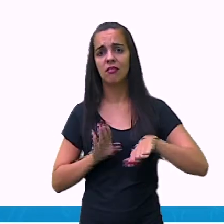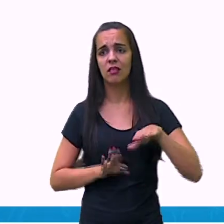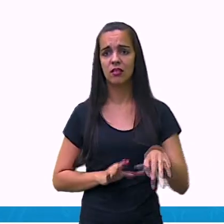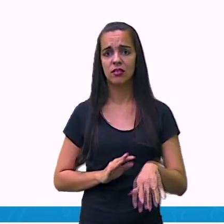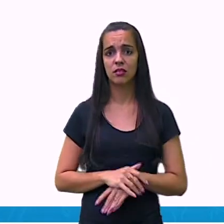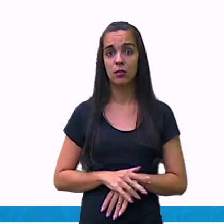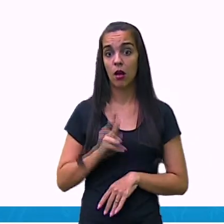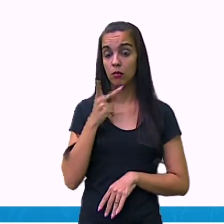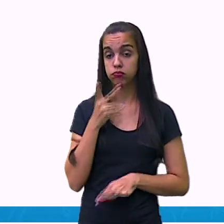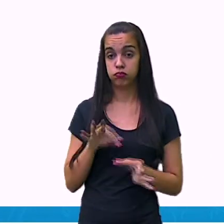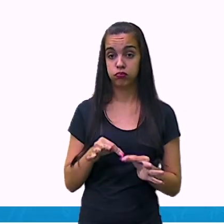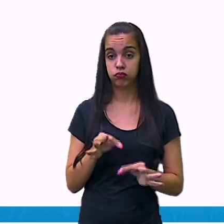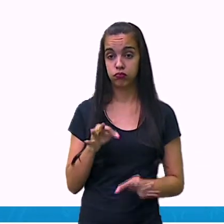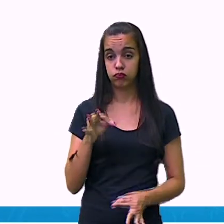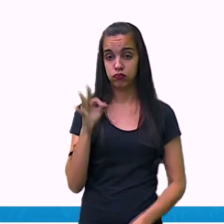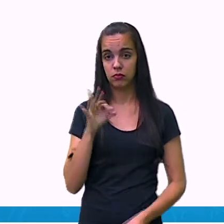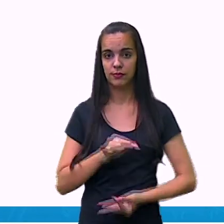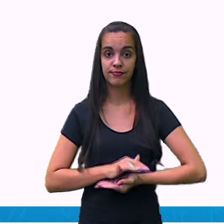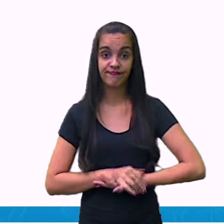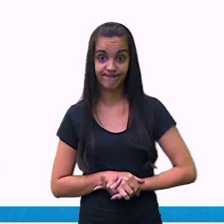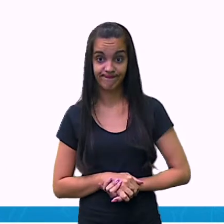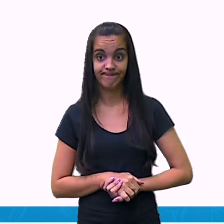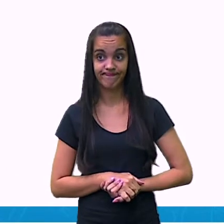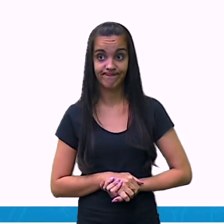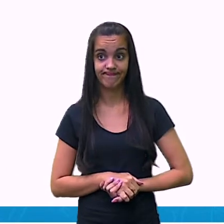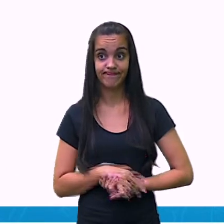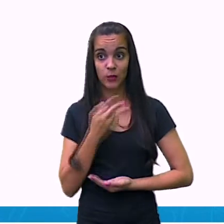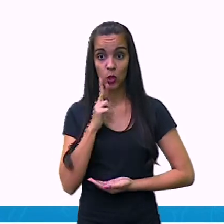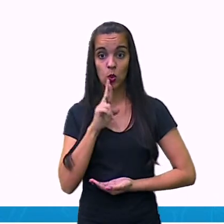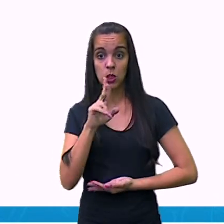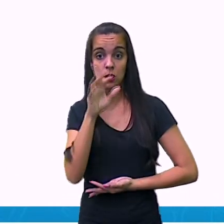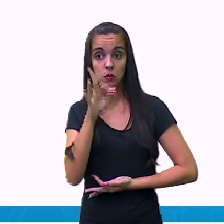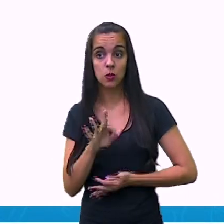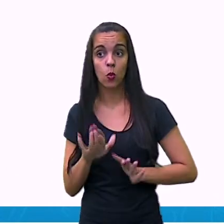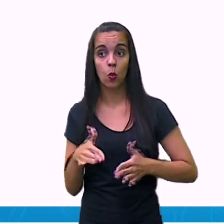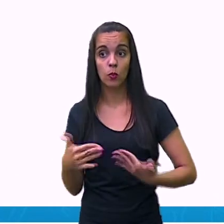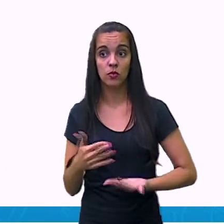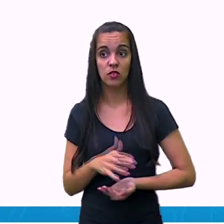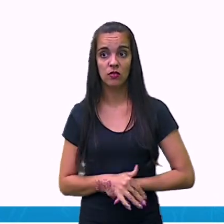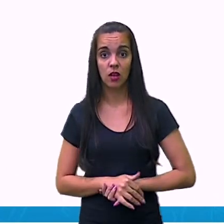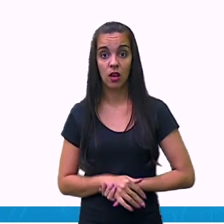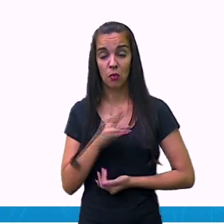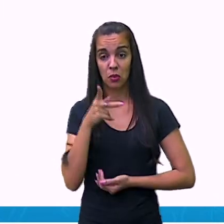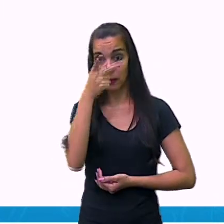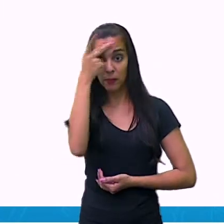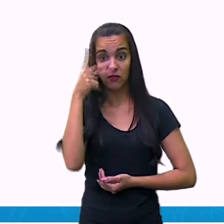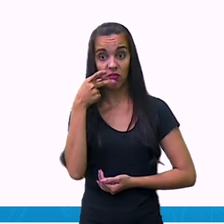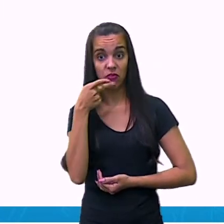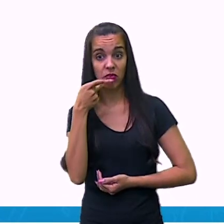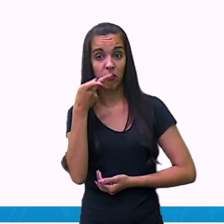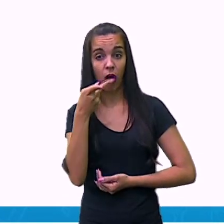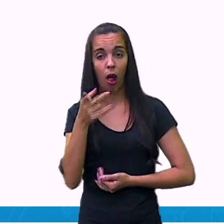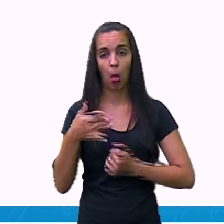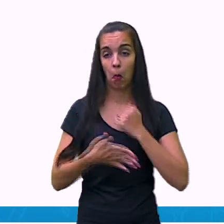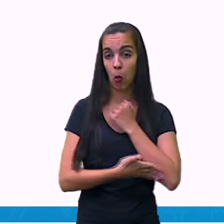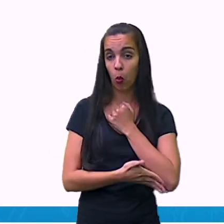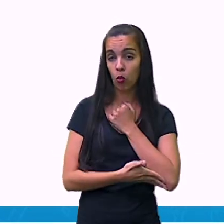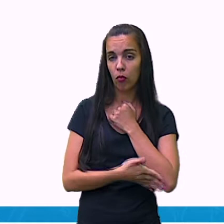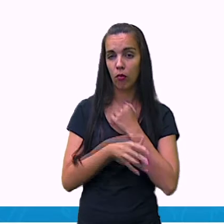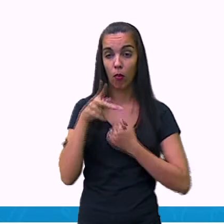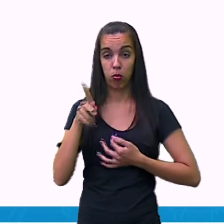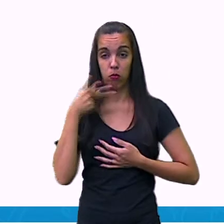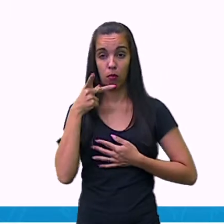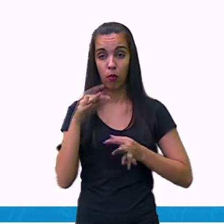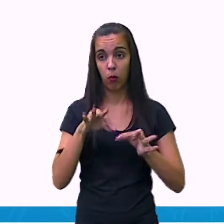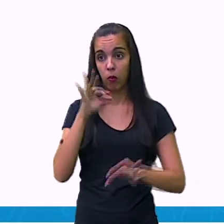falar demais. Você já ouviu essa expressão? Alguém já falou que você fala pelos cotovelos? Se já é isso